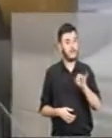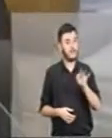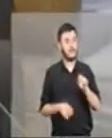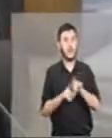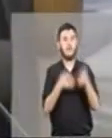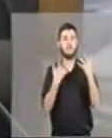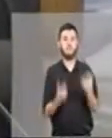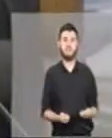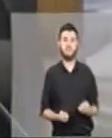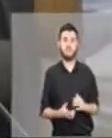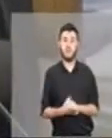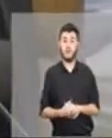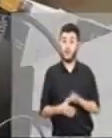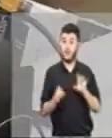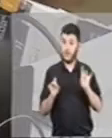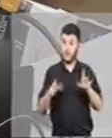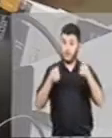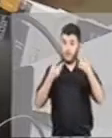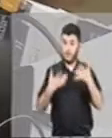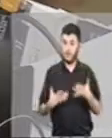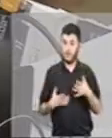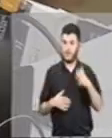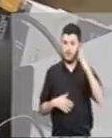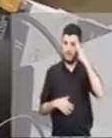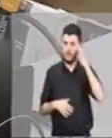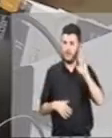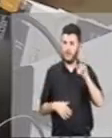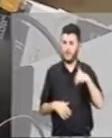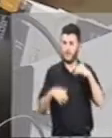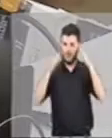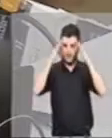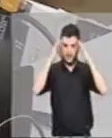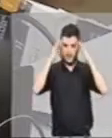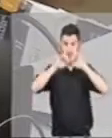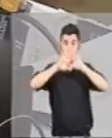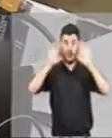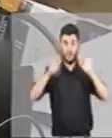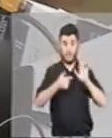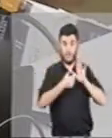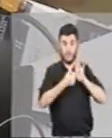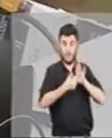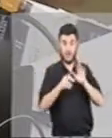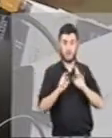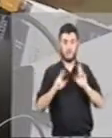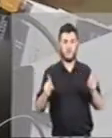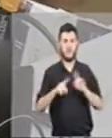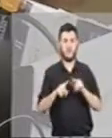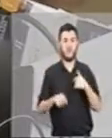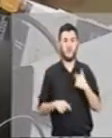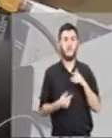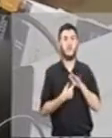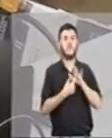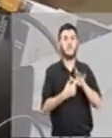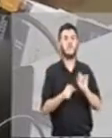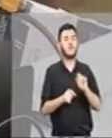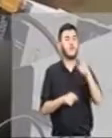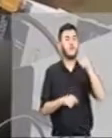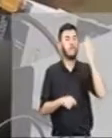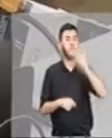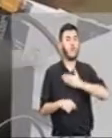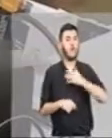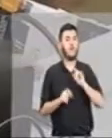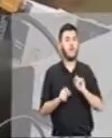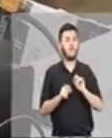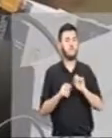compreendi, exatamente para marcar a divergência. Declaro a licitude das provas cuja produção dispensam prévia